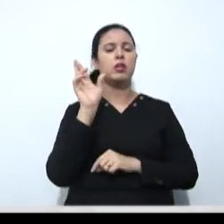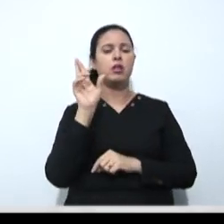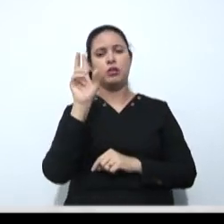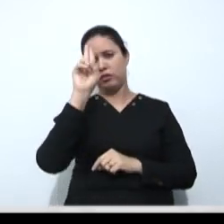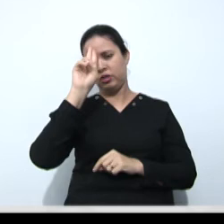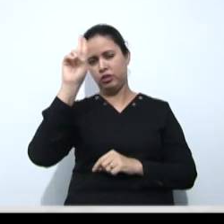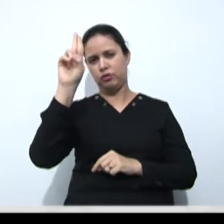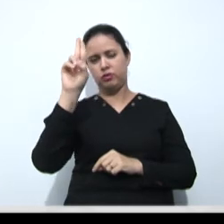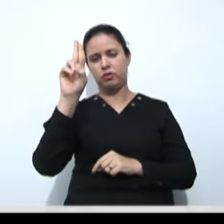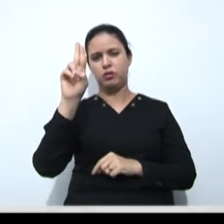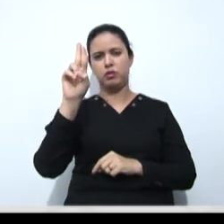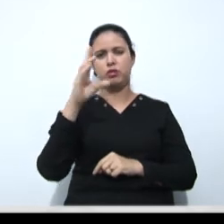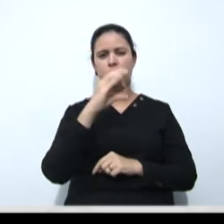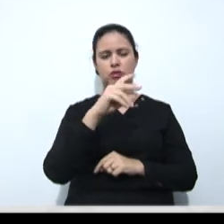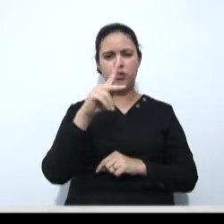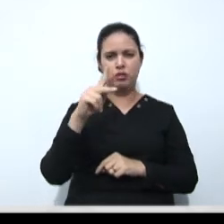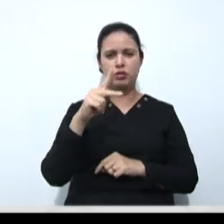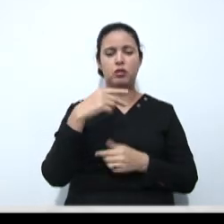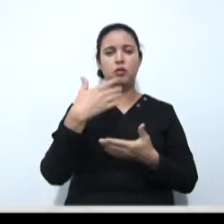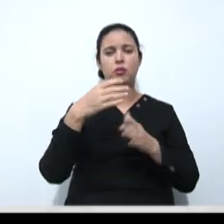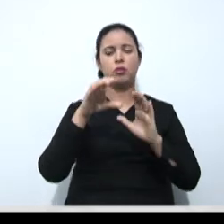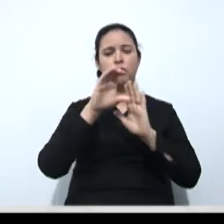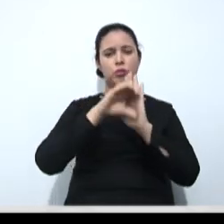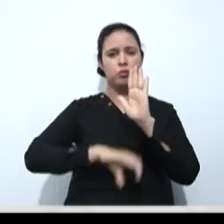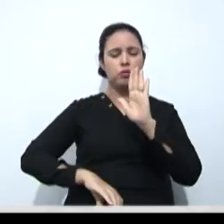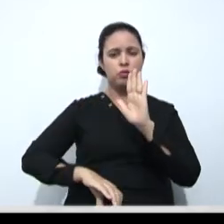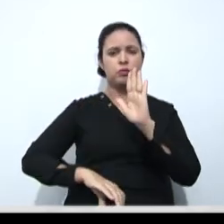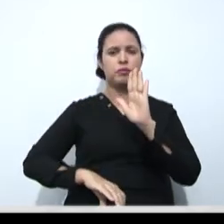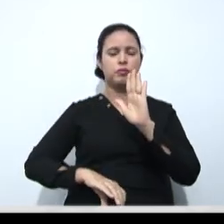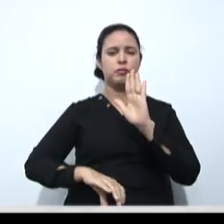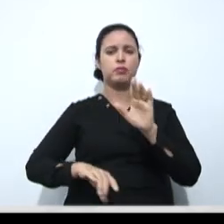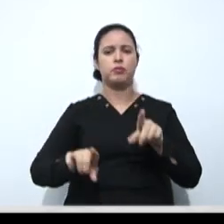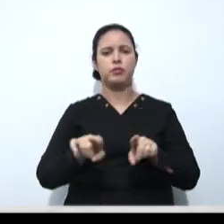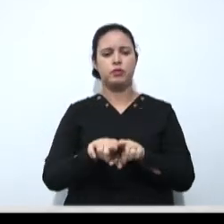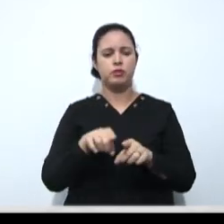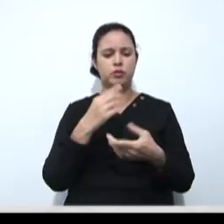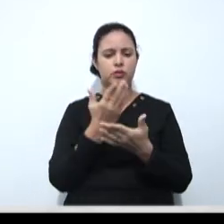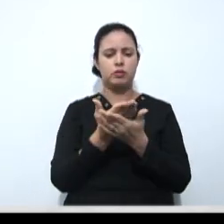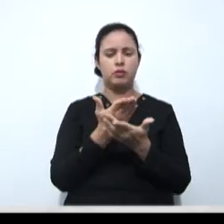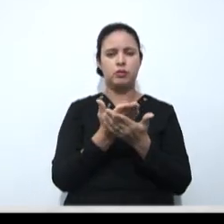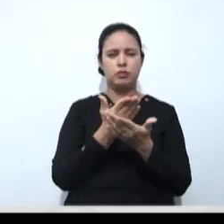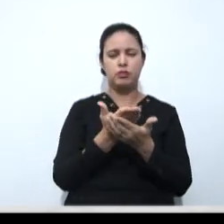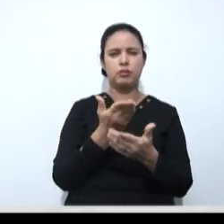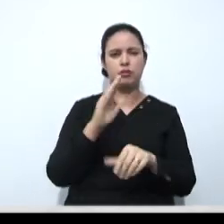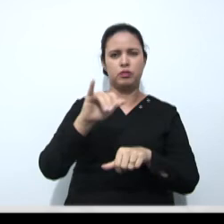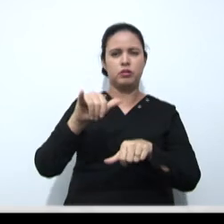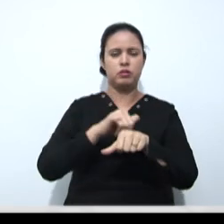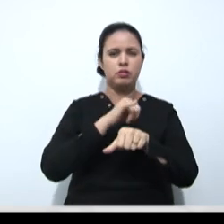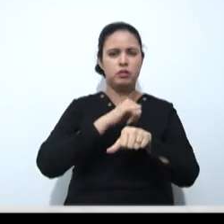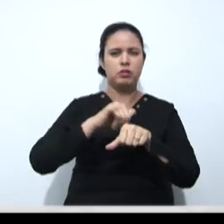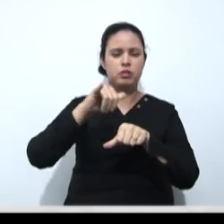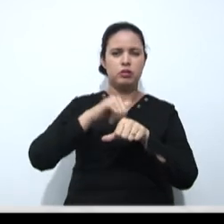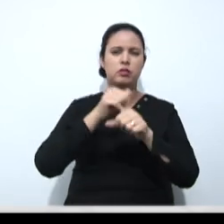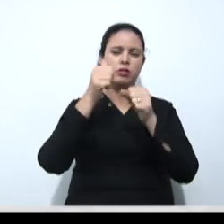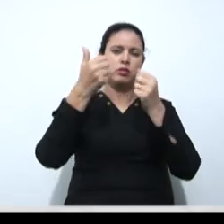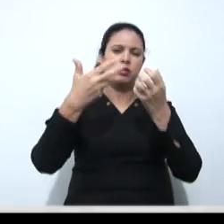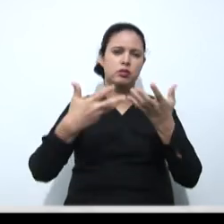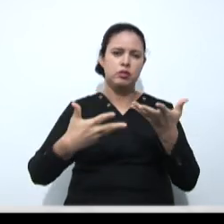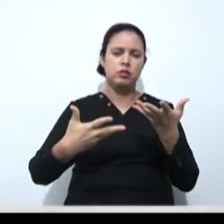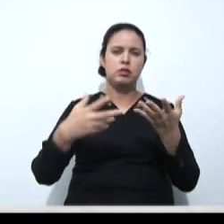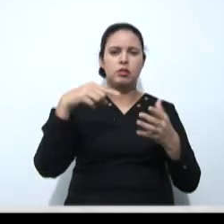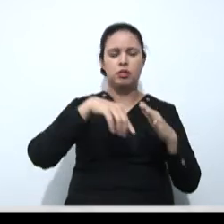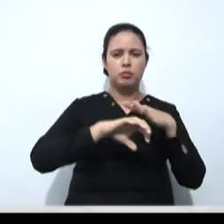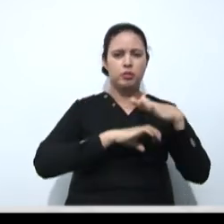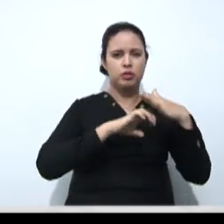aquela cooperativa, qual o currículo dessa pessoa, um estudo estratégico onde eu vou falar quais são os pontos fortes